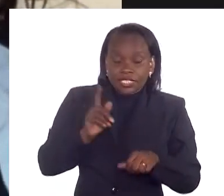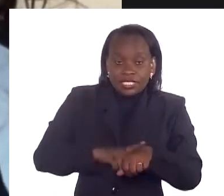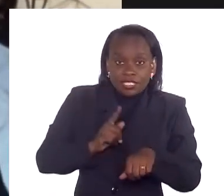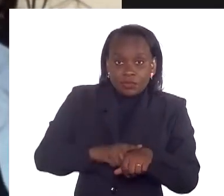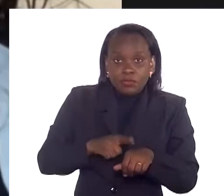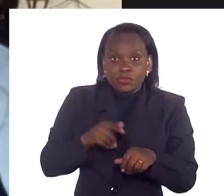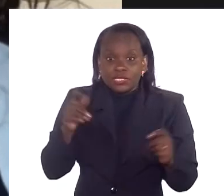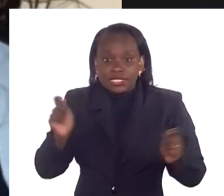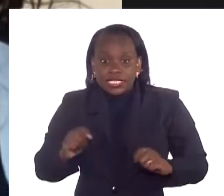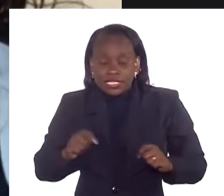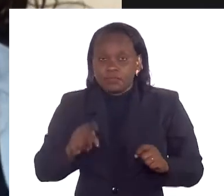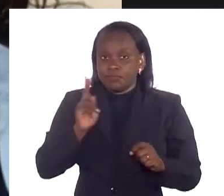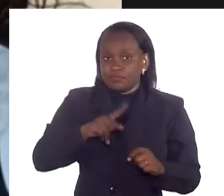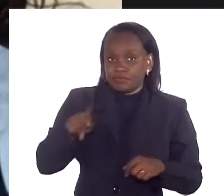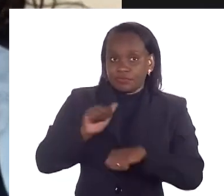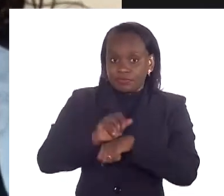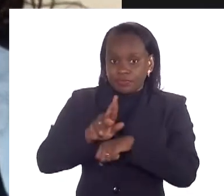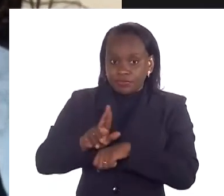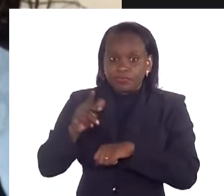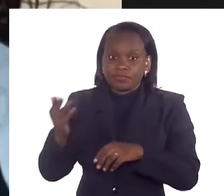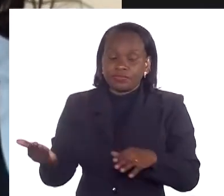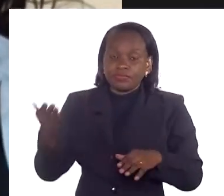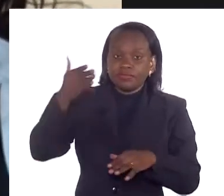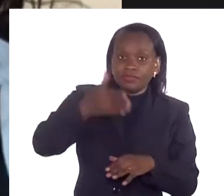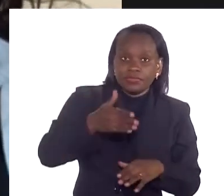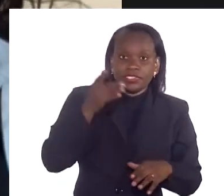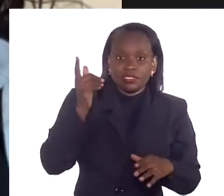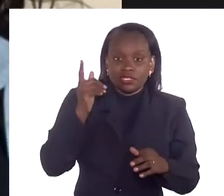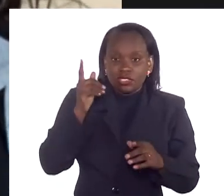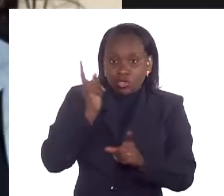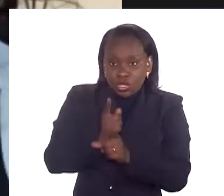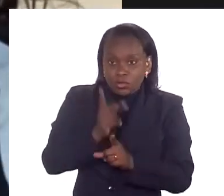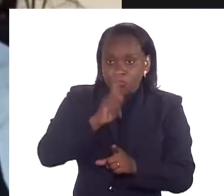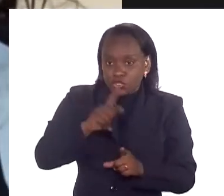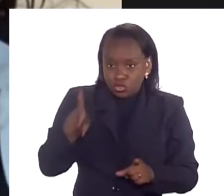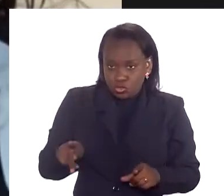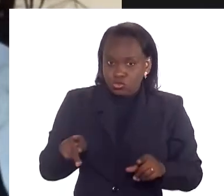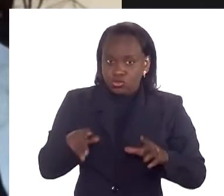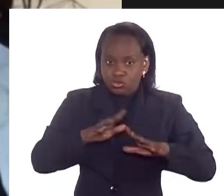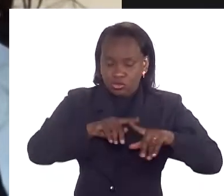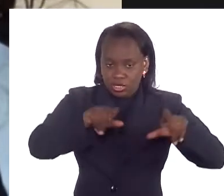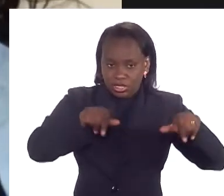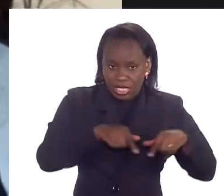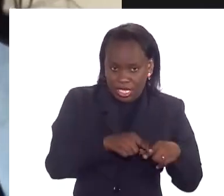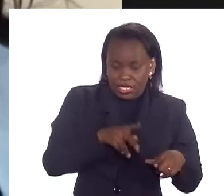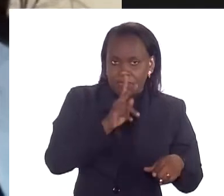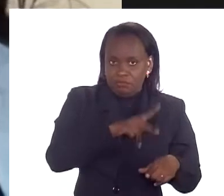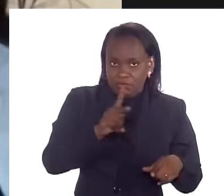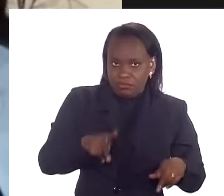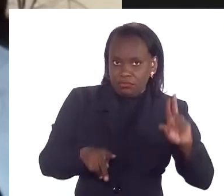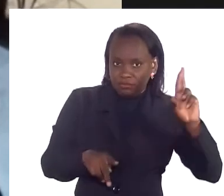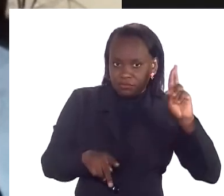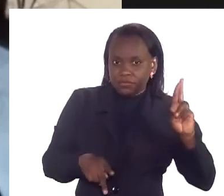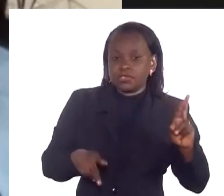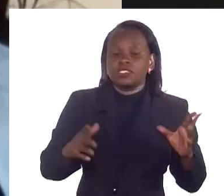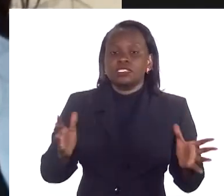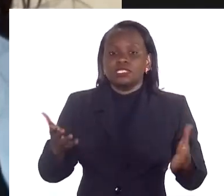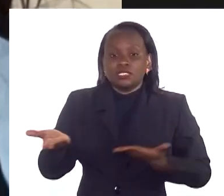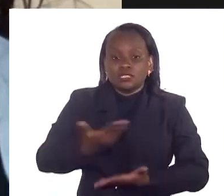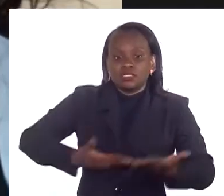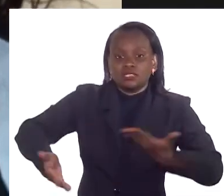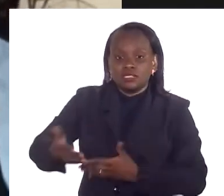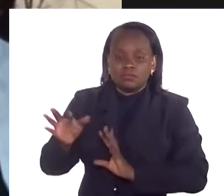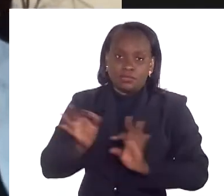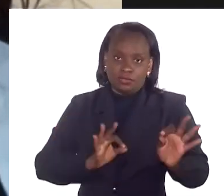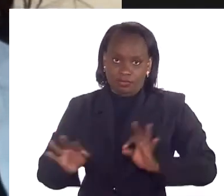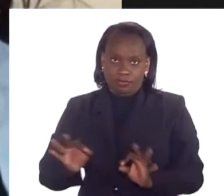viabilizar momentos em que o professor de sala de recursos vai conseguir encontrar os professores da sala, os professores regentes da sala comum para